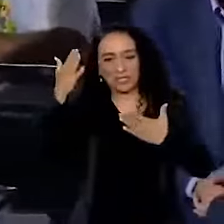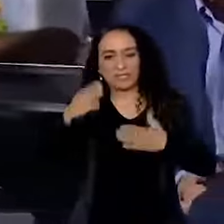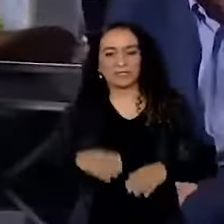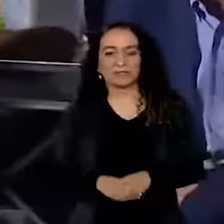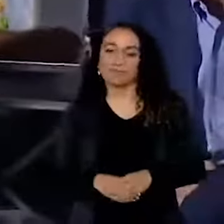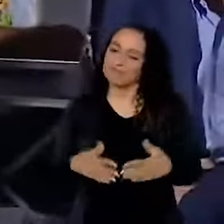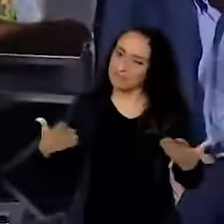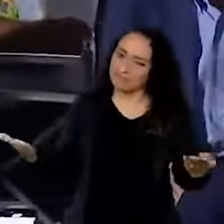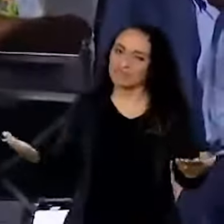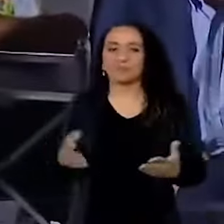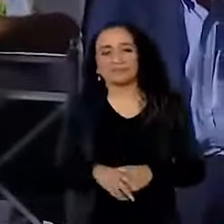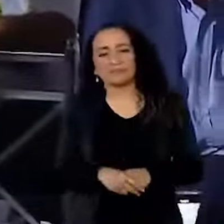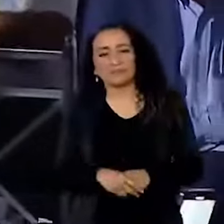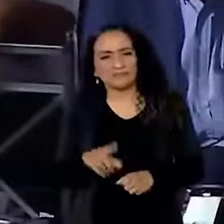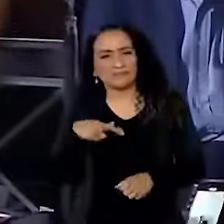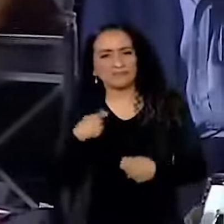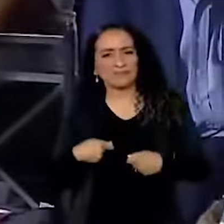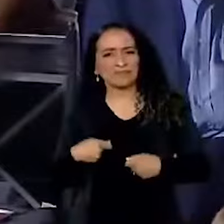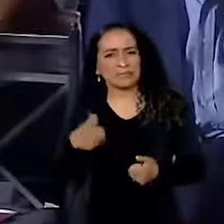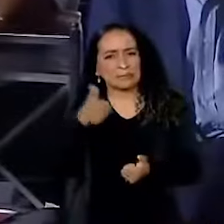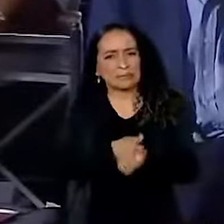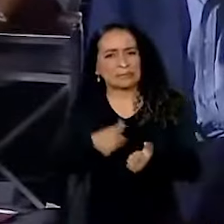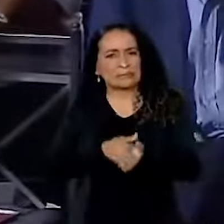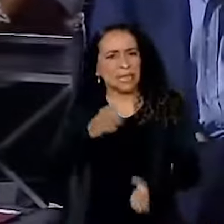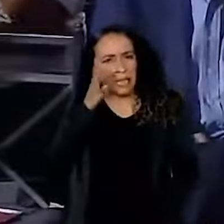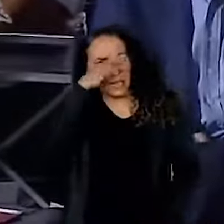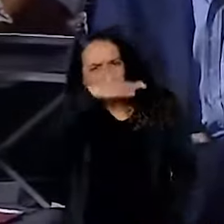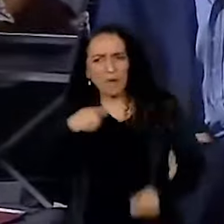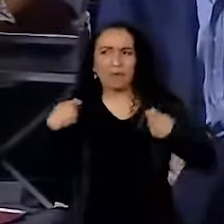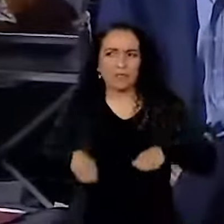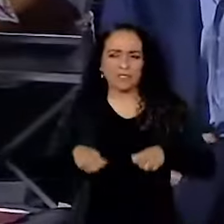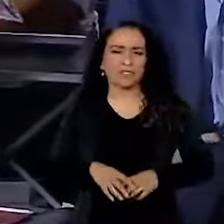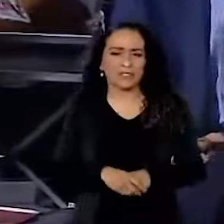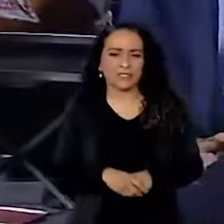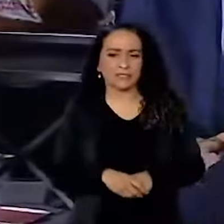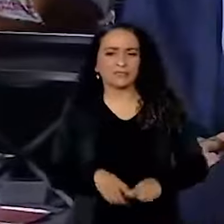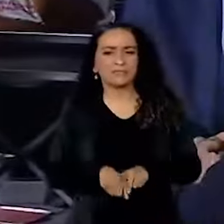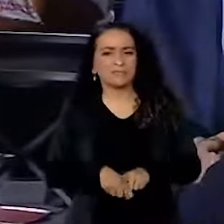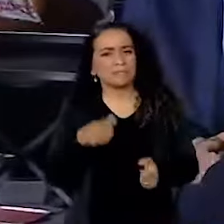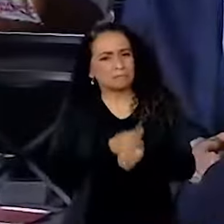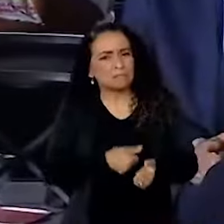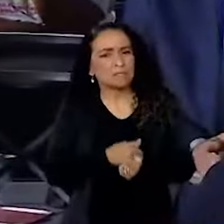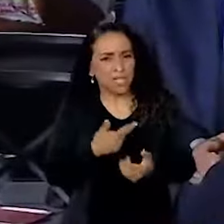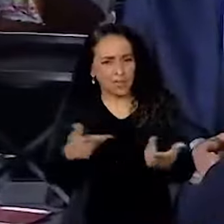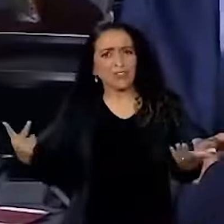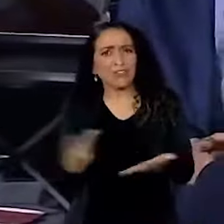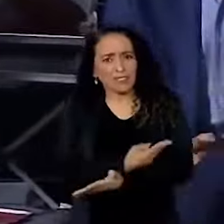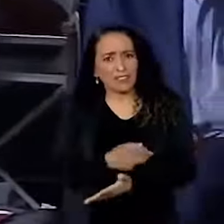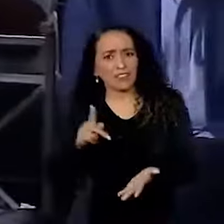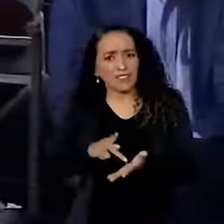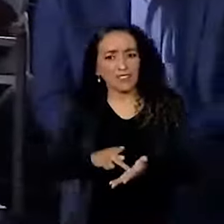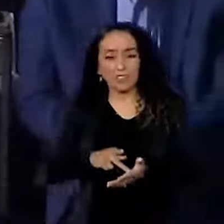É isso, é isso. A gente tem que teimar, a gente tem que reivindicar, a gente tem que brigar que as coisas acontecem.